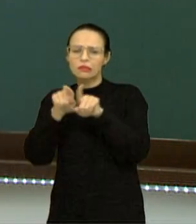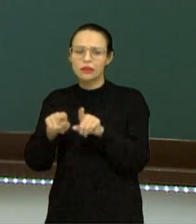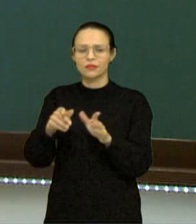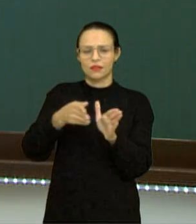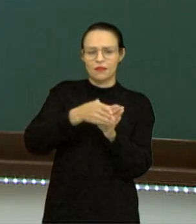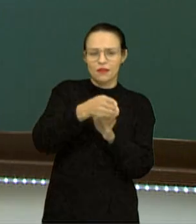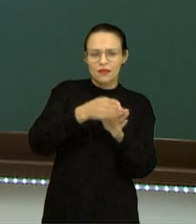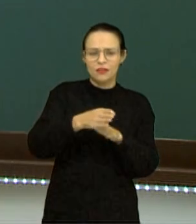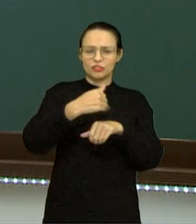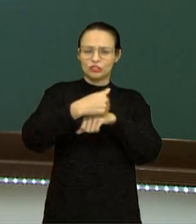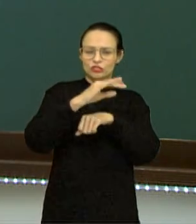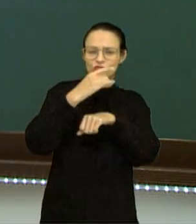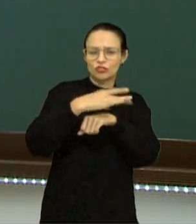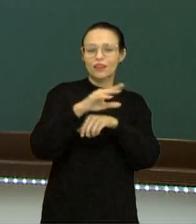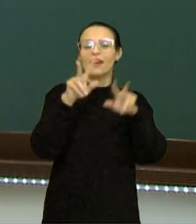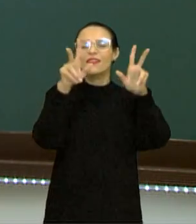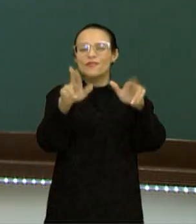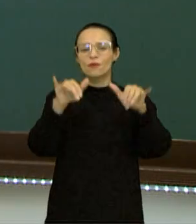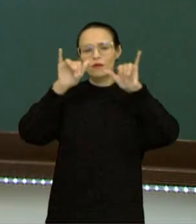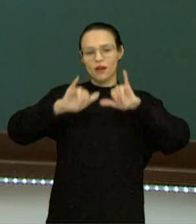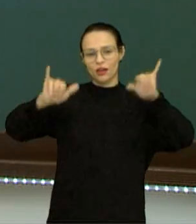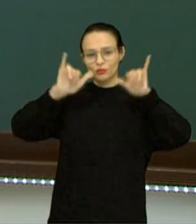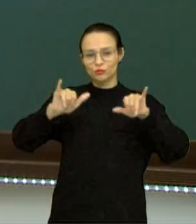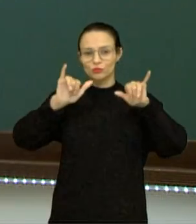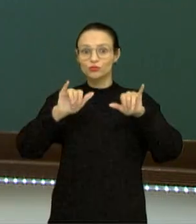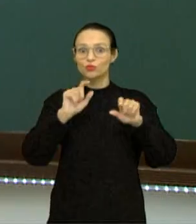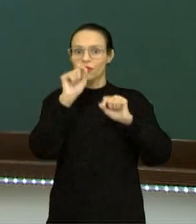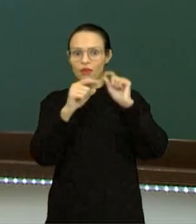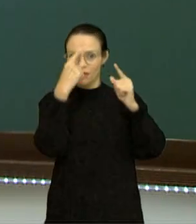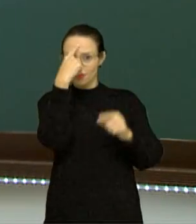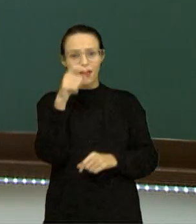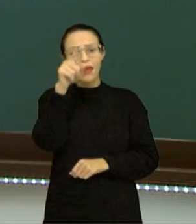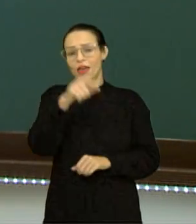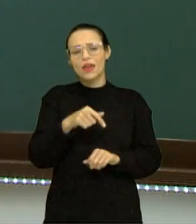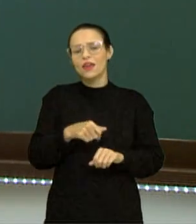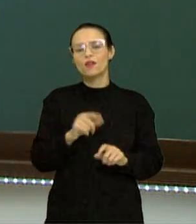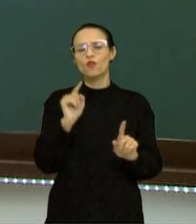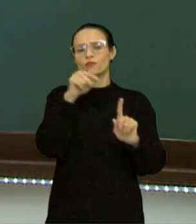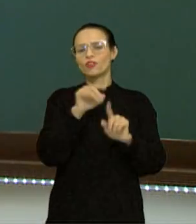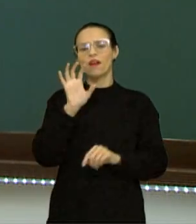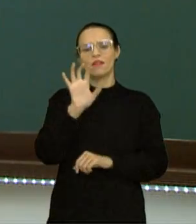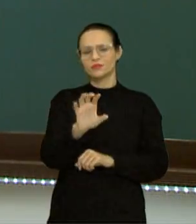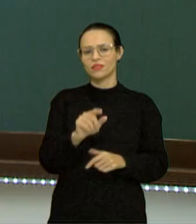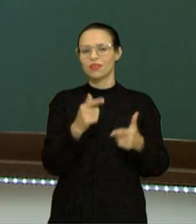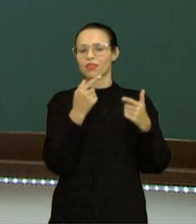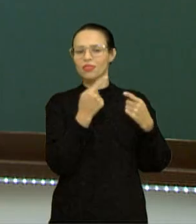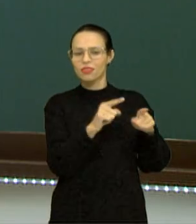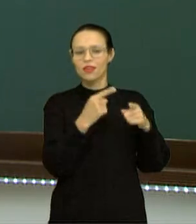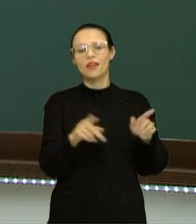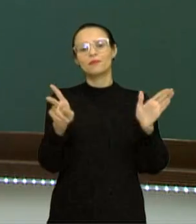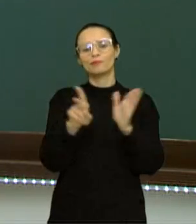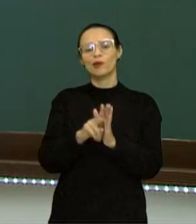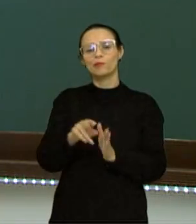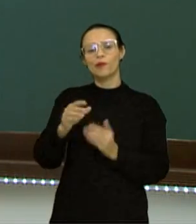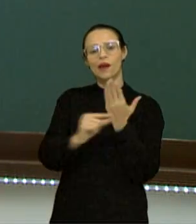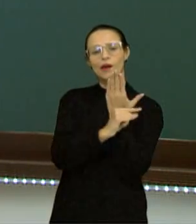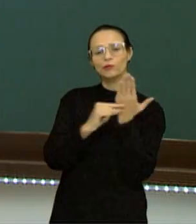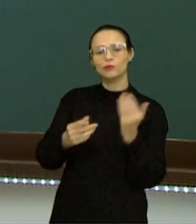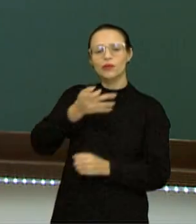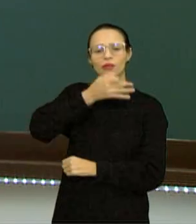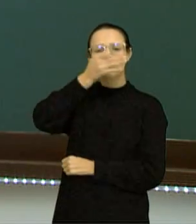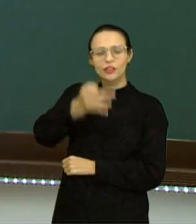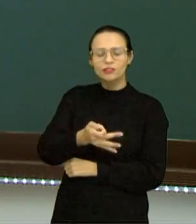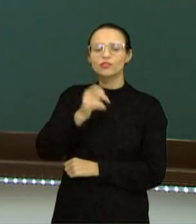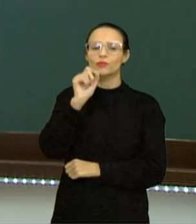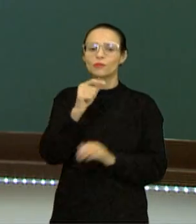um anúncio, uma propaganda, promovendo uma ideia, é intencional. Isso faz parte da crítica para destacar